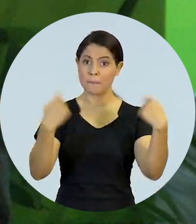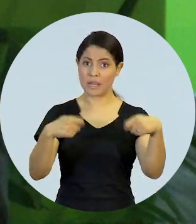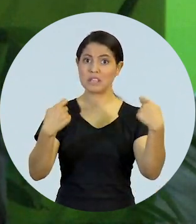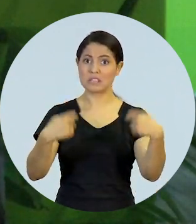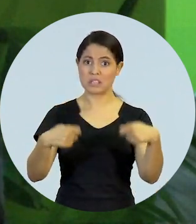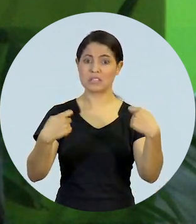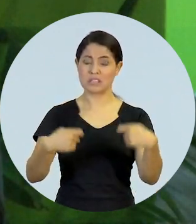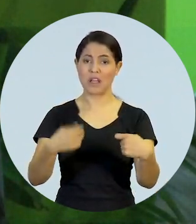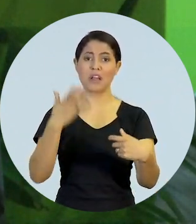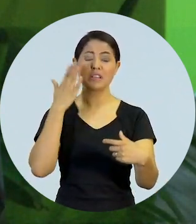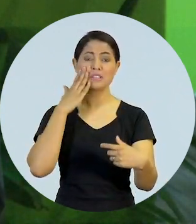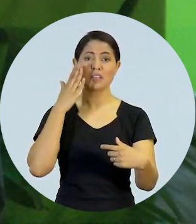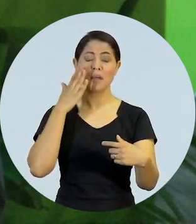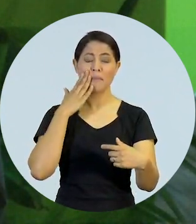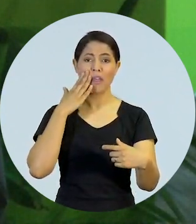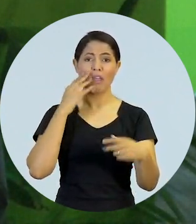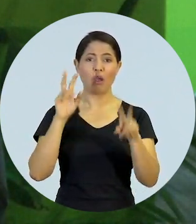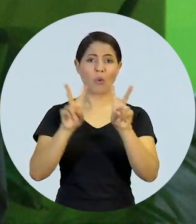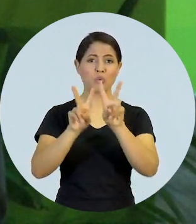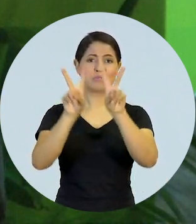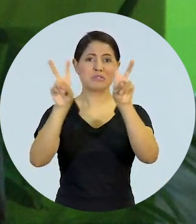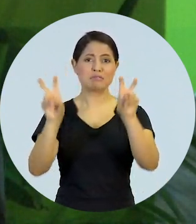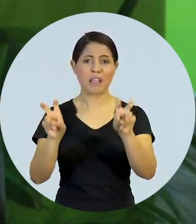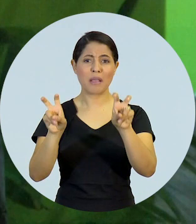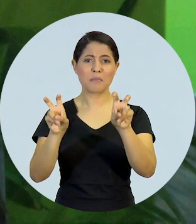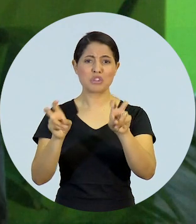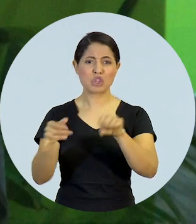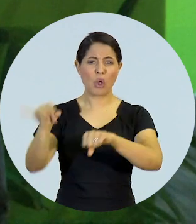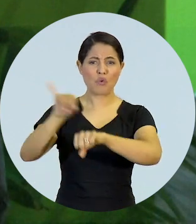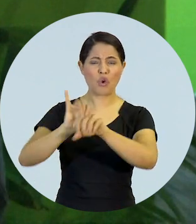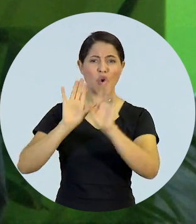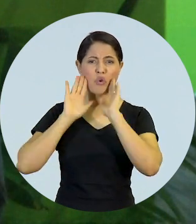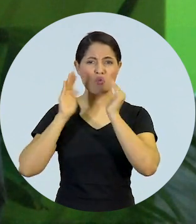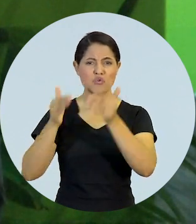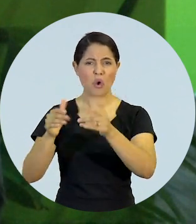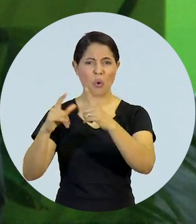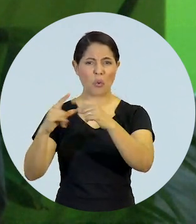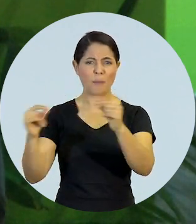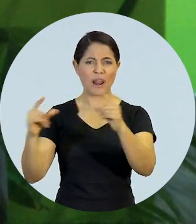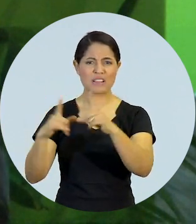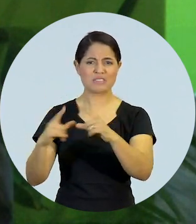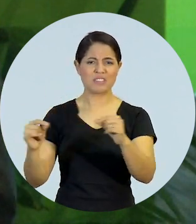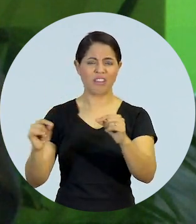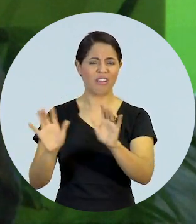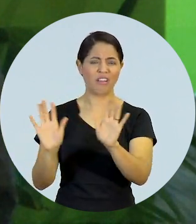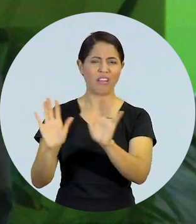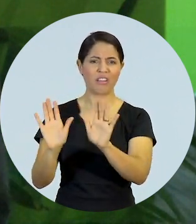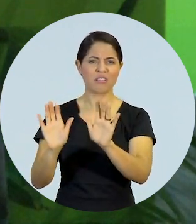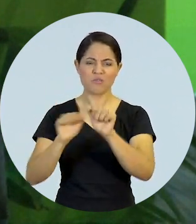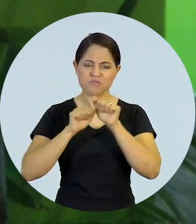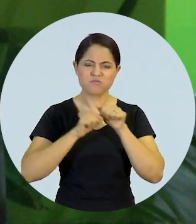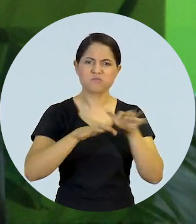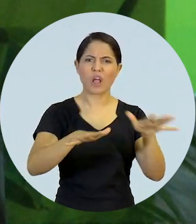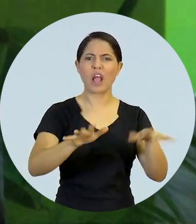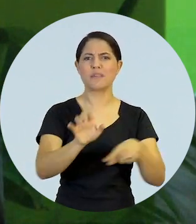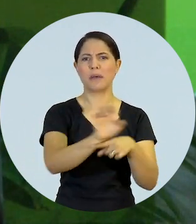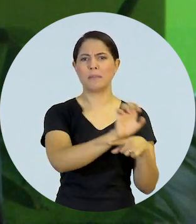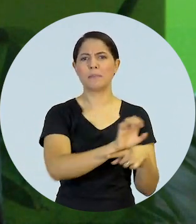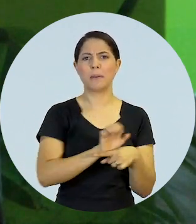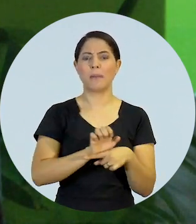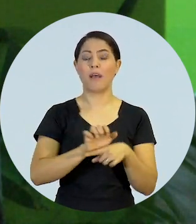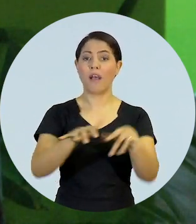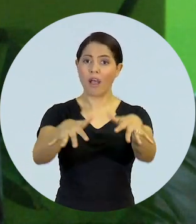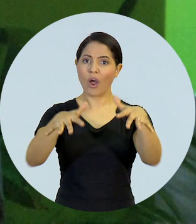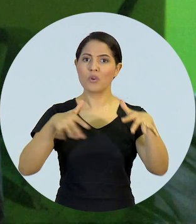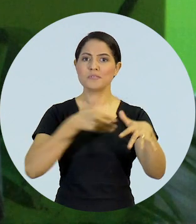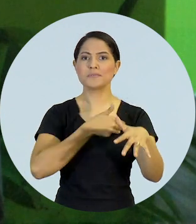retirar os debates dos grandes centros, da frieza dos gabinetes de Brasília, da aleatoriedade das audiências públicas.